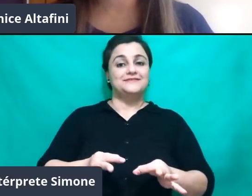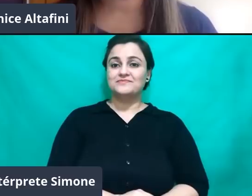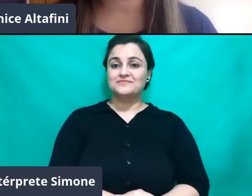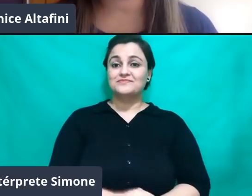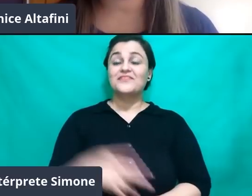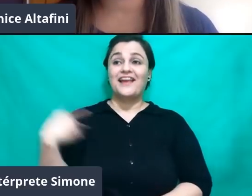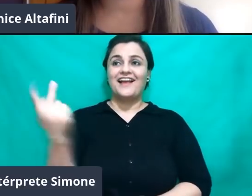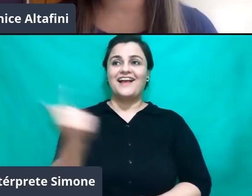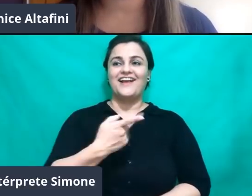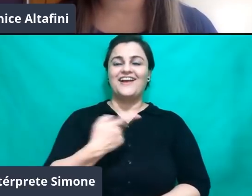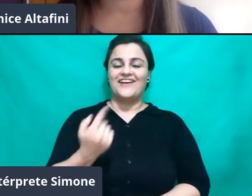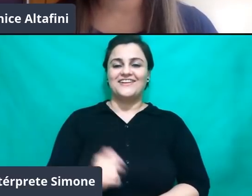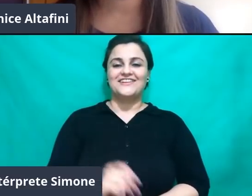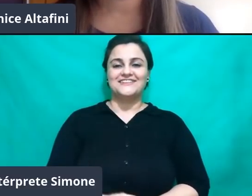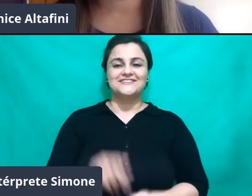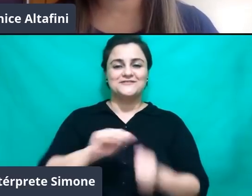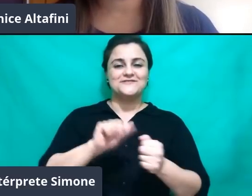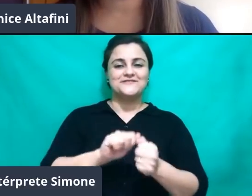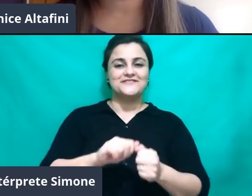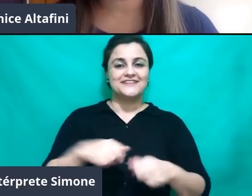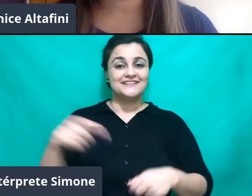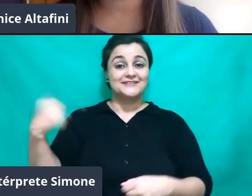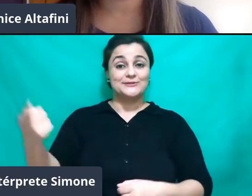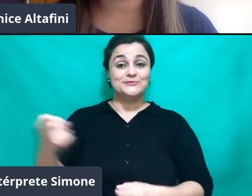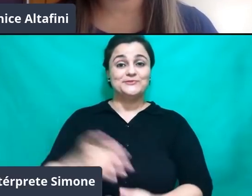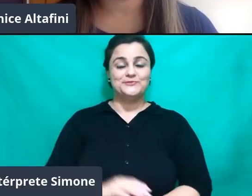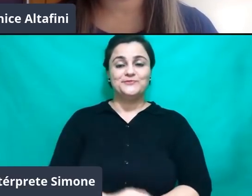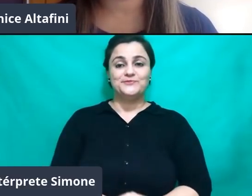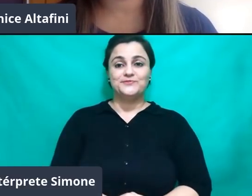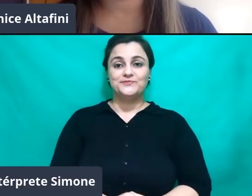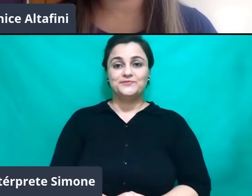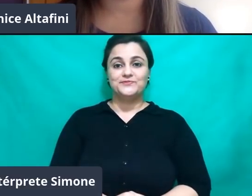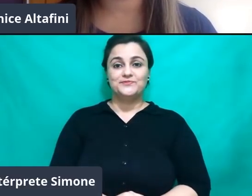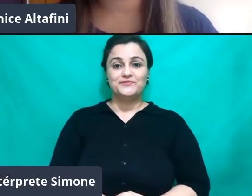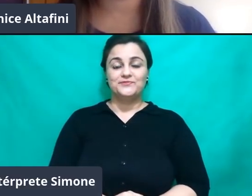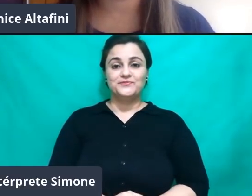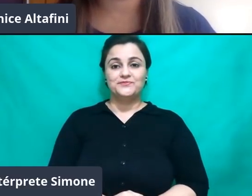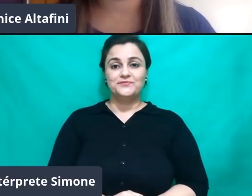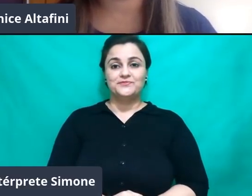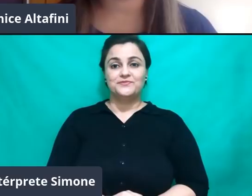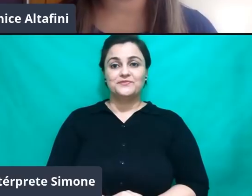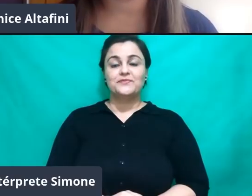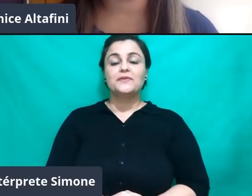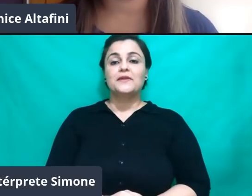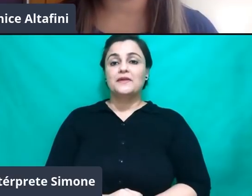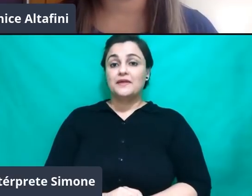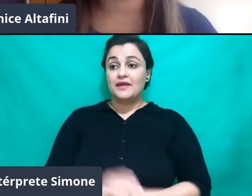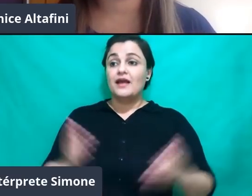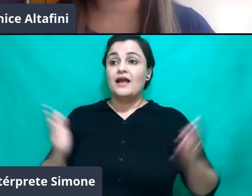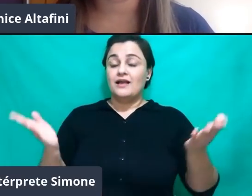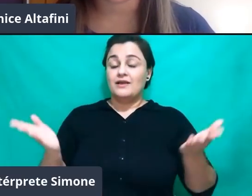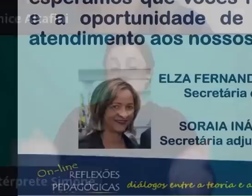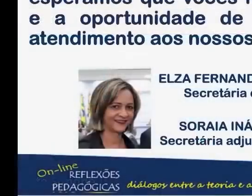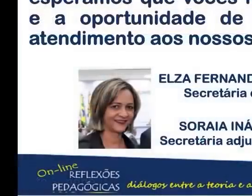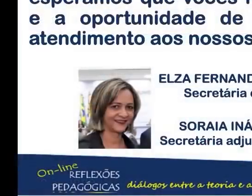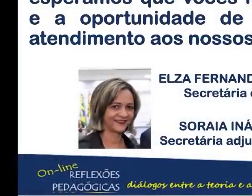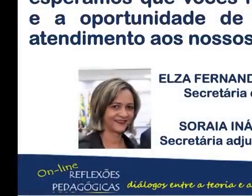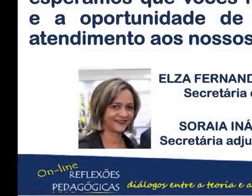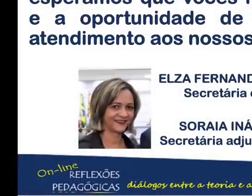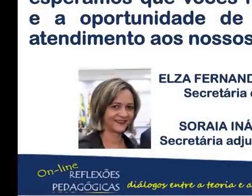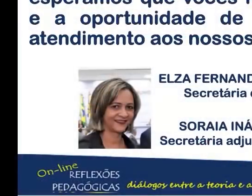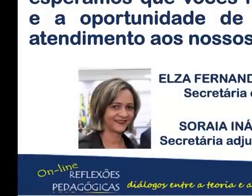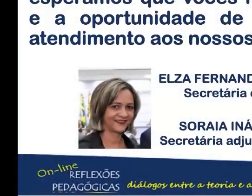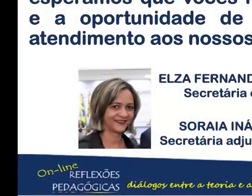terminar? Sônia, então, nós vamos agora, né, um pouquinho para uma parte especial,